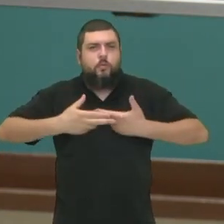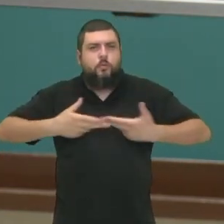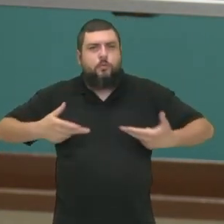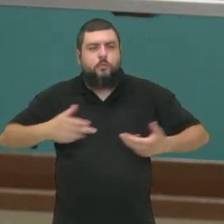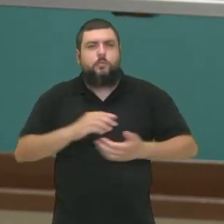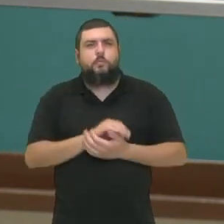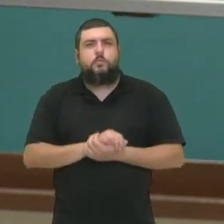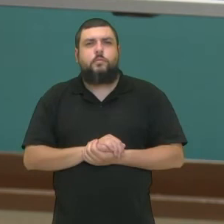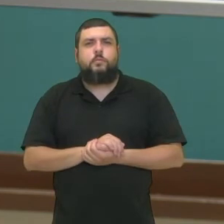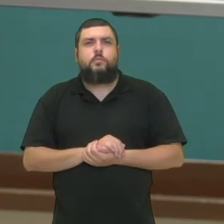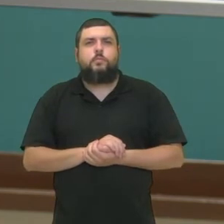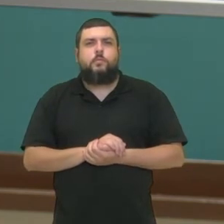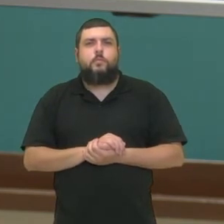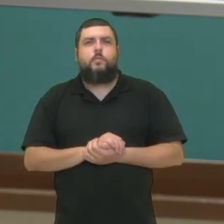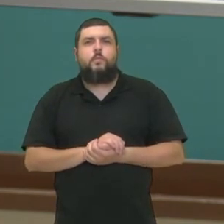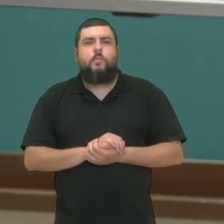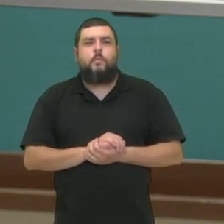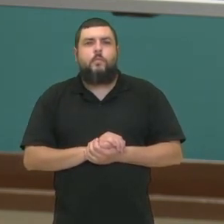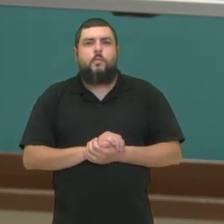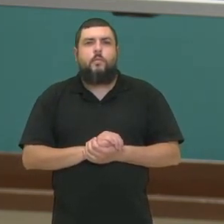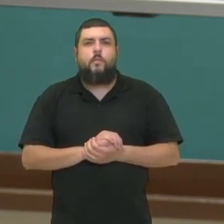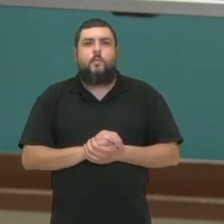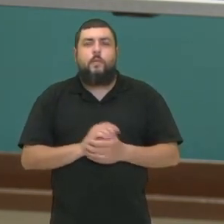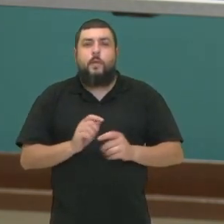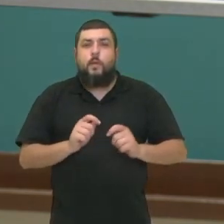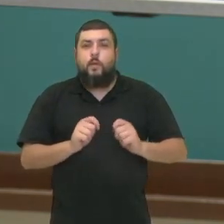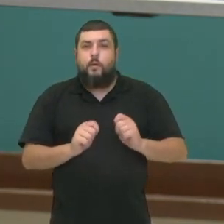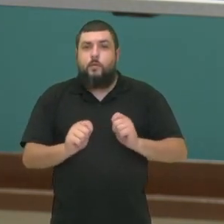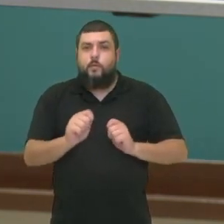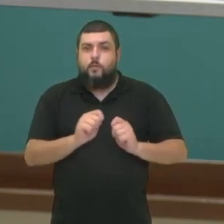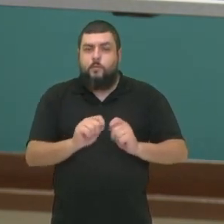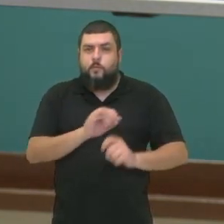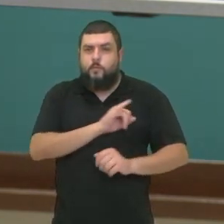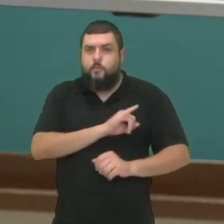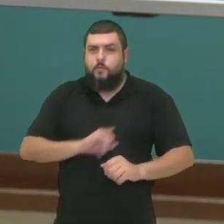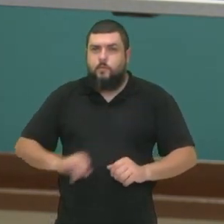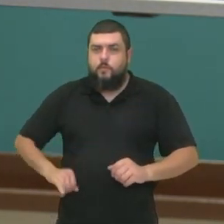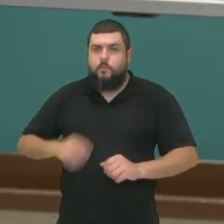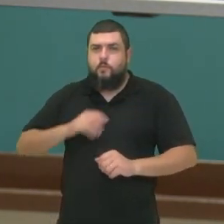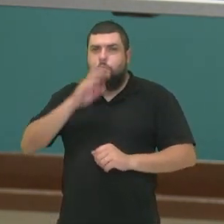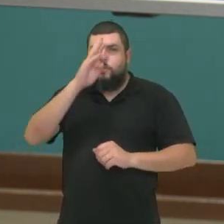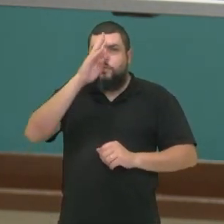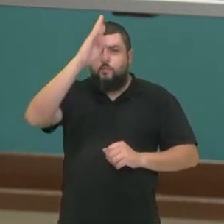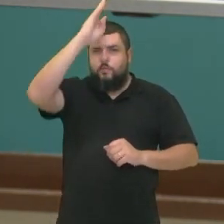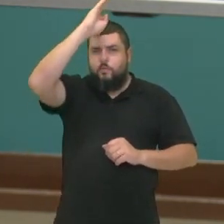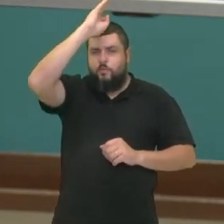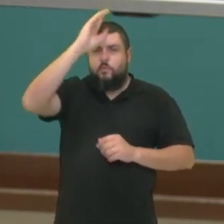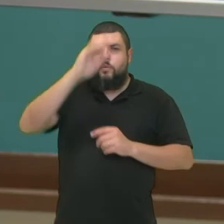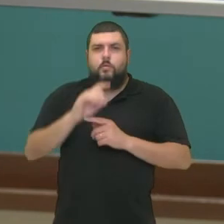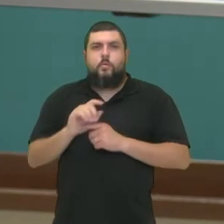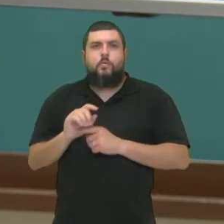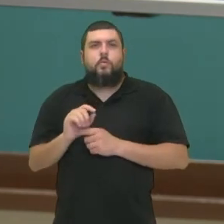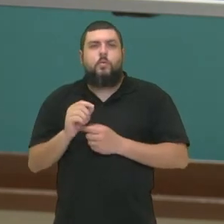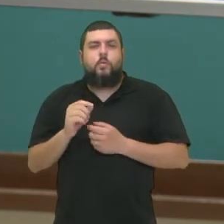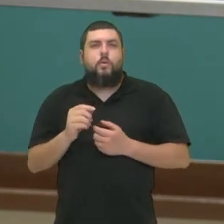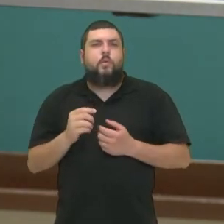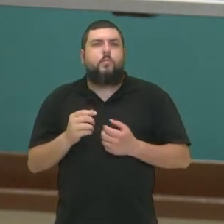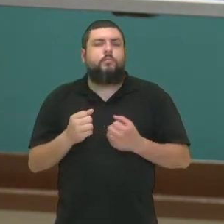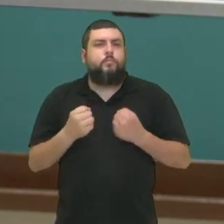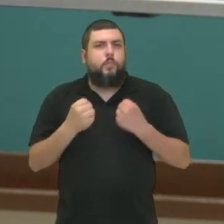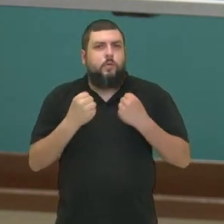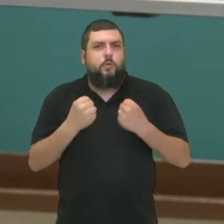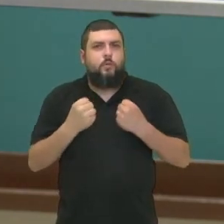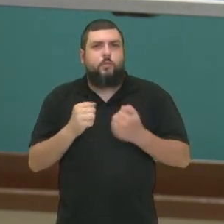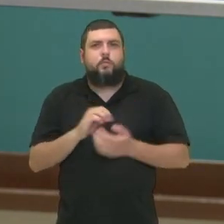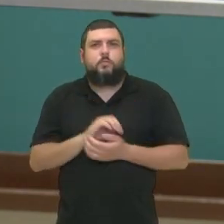A economia do Império Romano também era fundamental para que sustenta uma coisa tão grande, né? Um território tão poderoso.